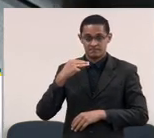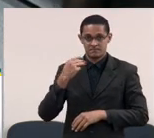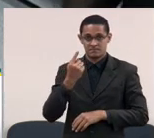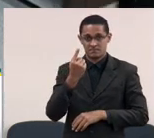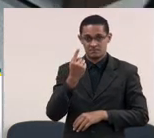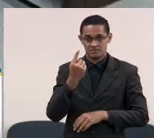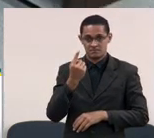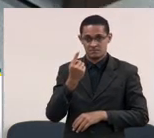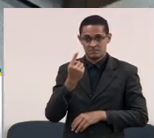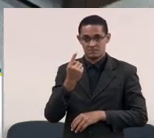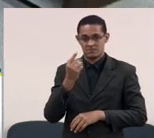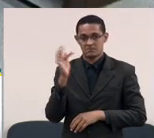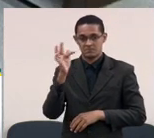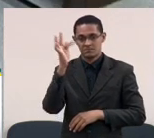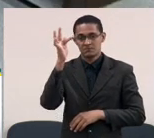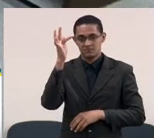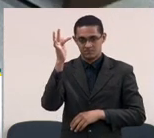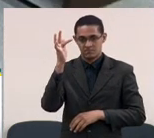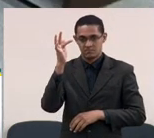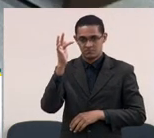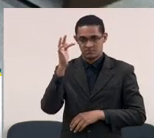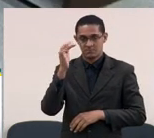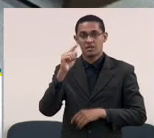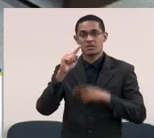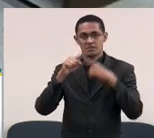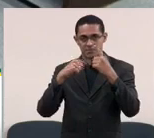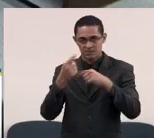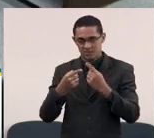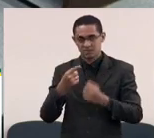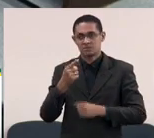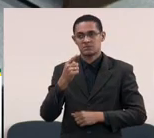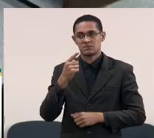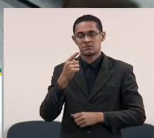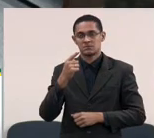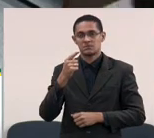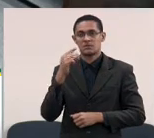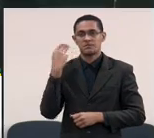Primeiro do deputado Furlan, em seguida da deputada Marília Góes.